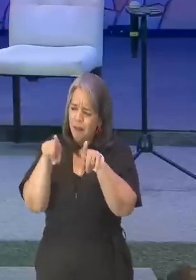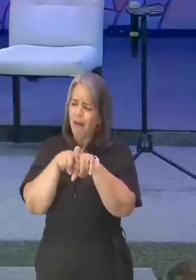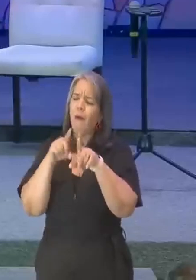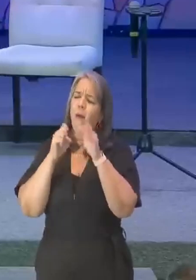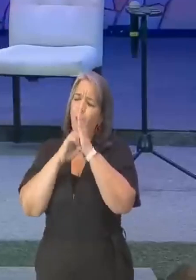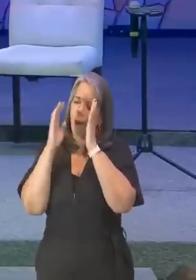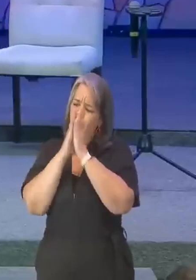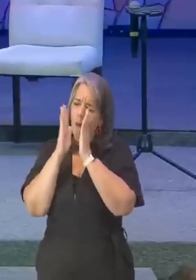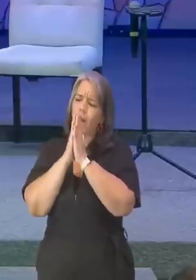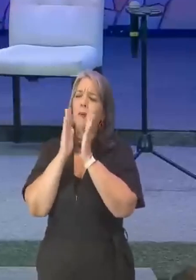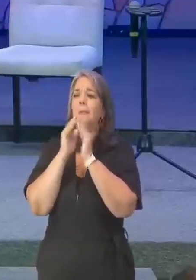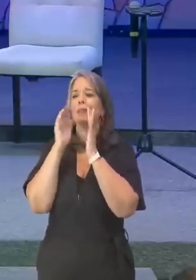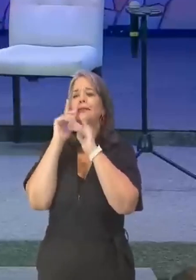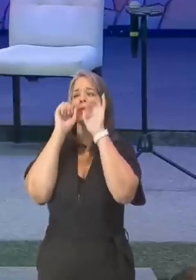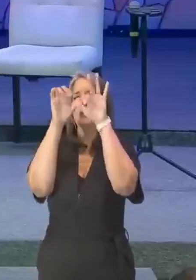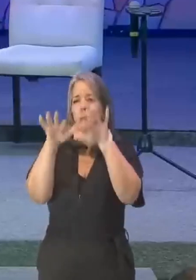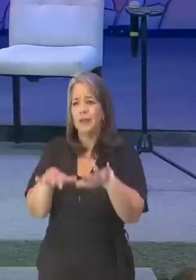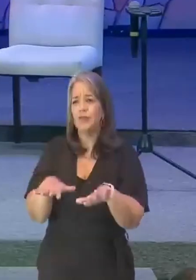do seu arrependimento.